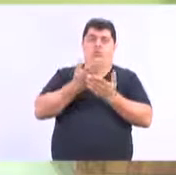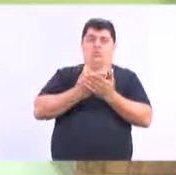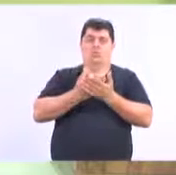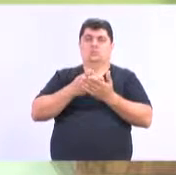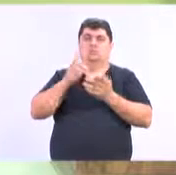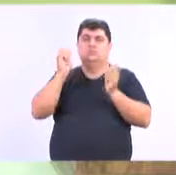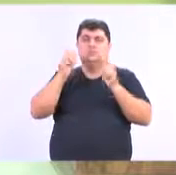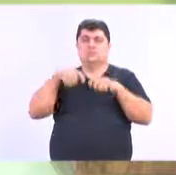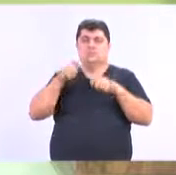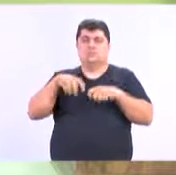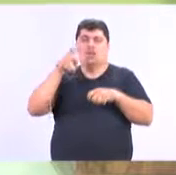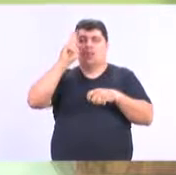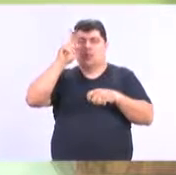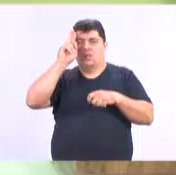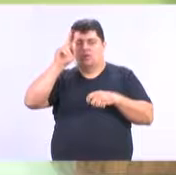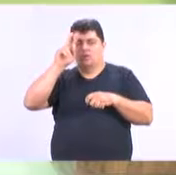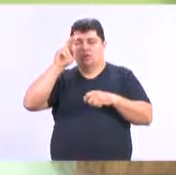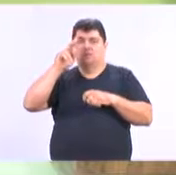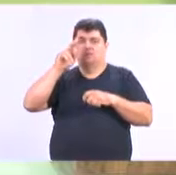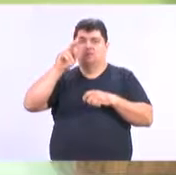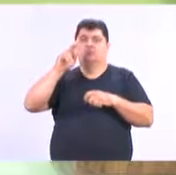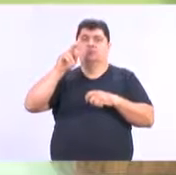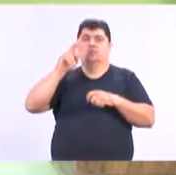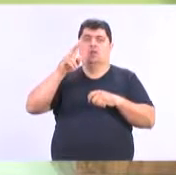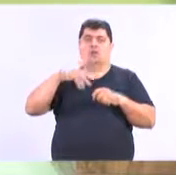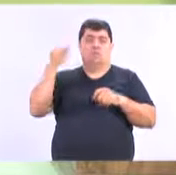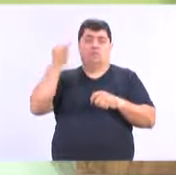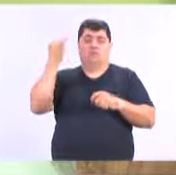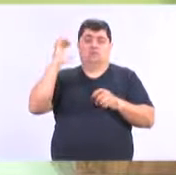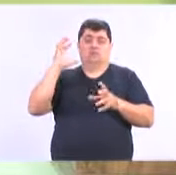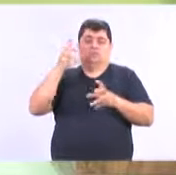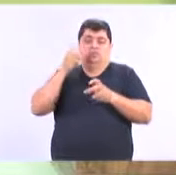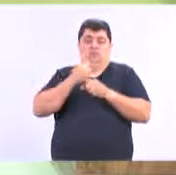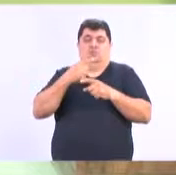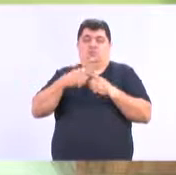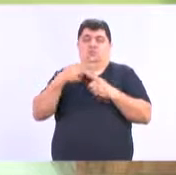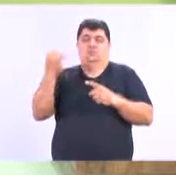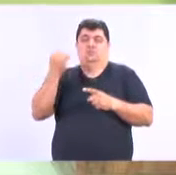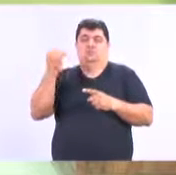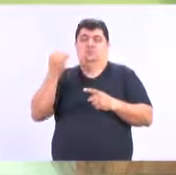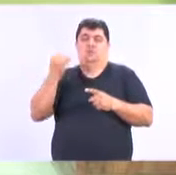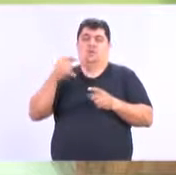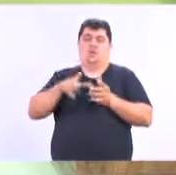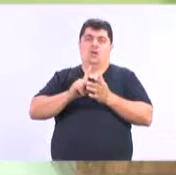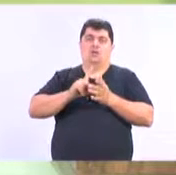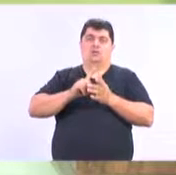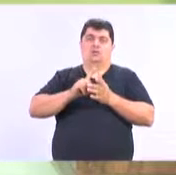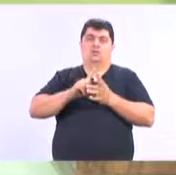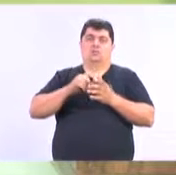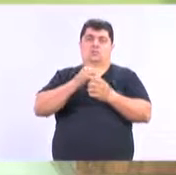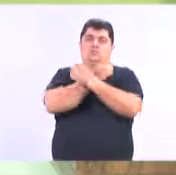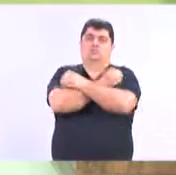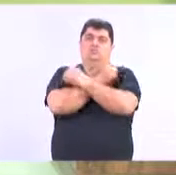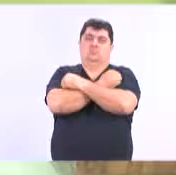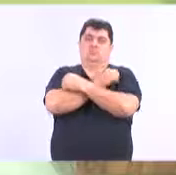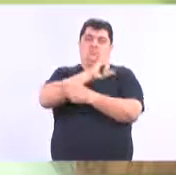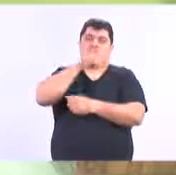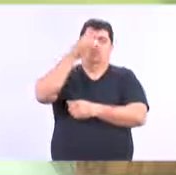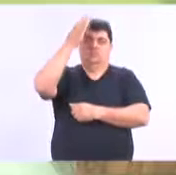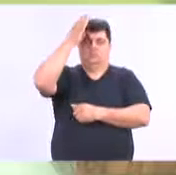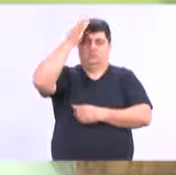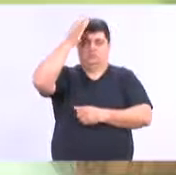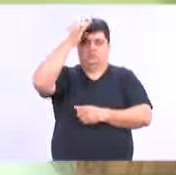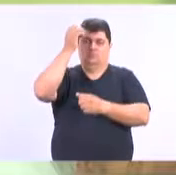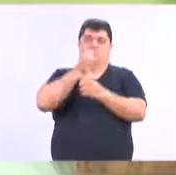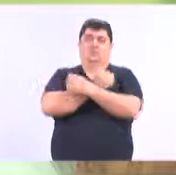consiga avançar ainda mais. É muito importante essa revisão que você faça no material. Antes de encerrar, eu quero mandar um abraço para Ji Paraná, quero